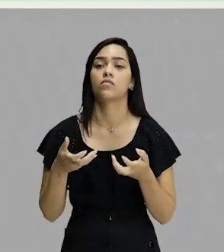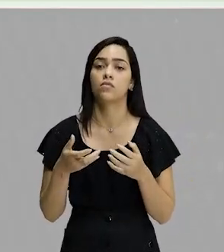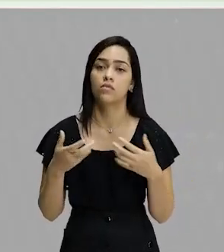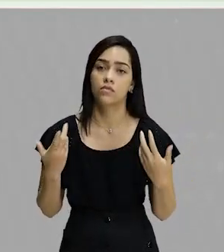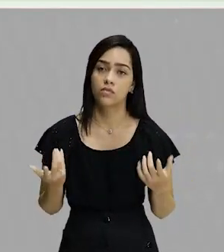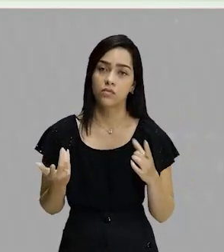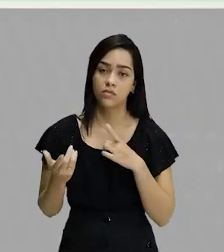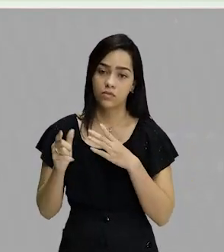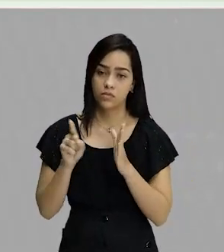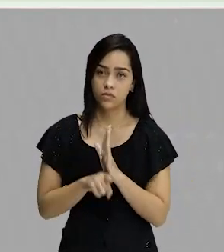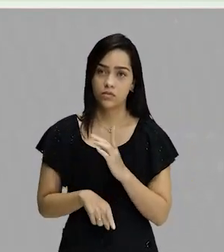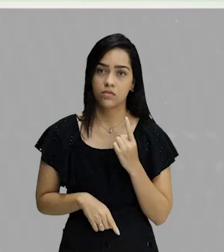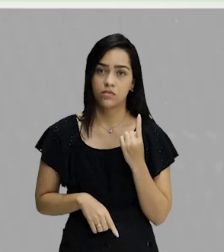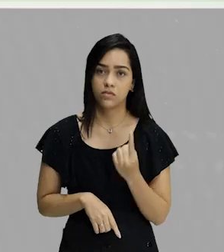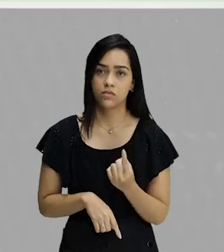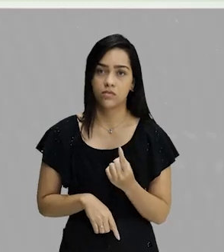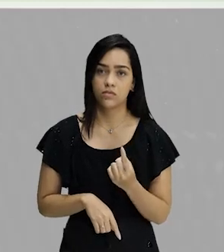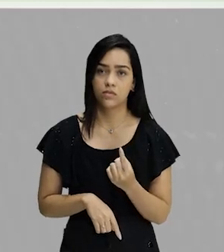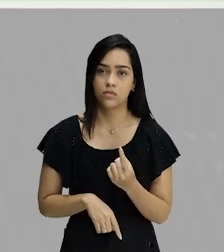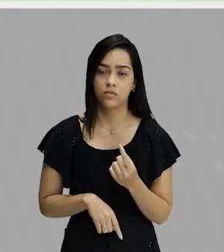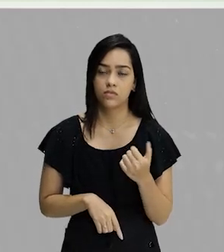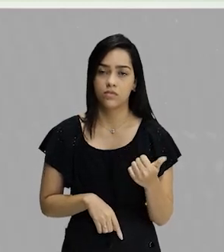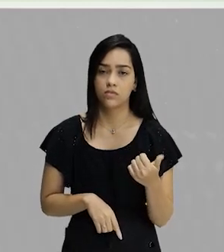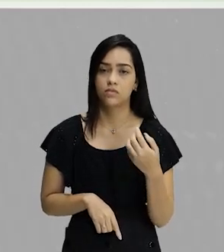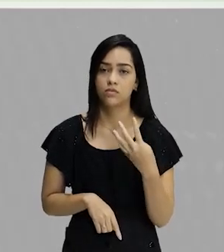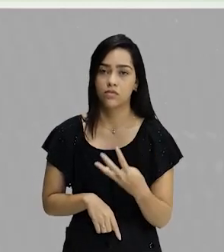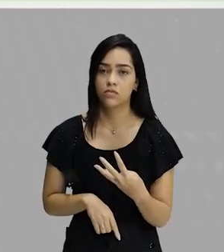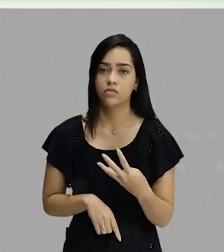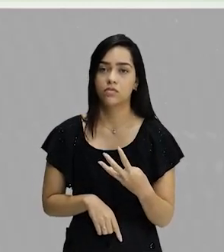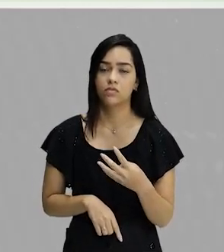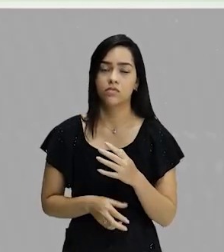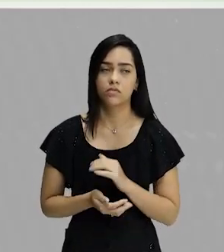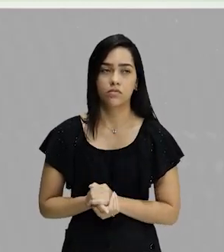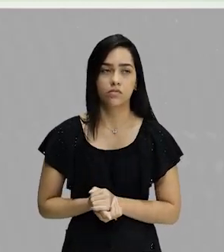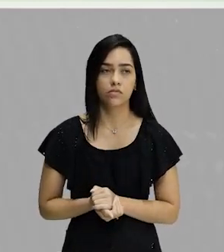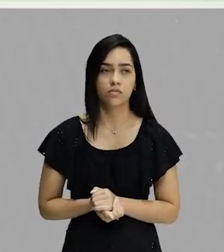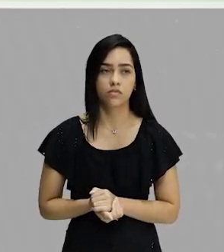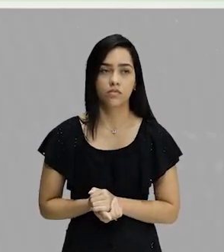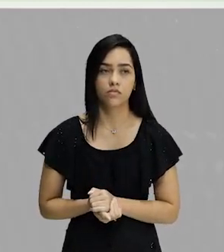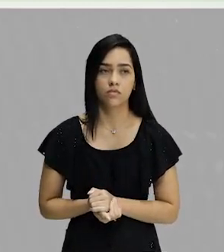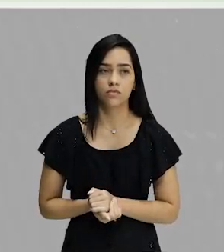então, menos 1 e 14 terços.